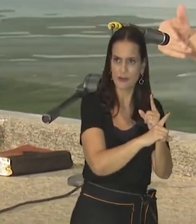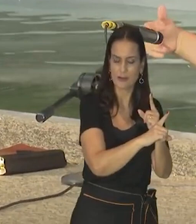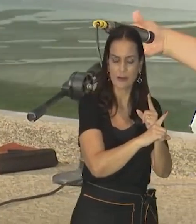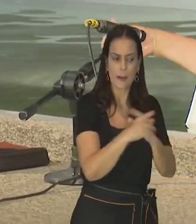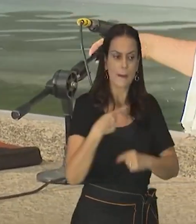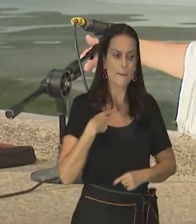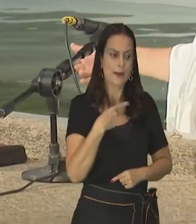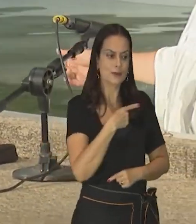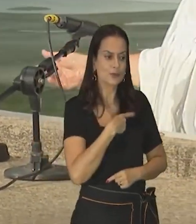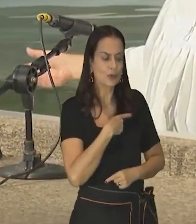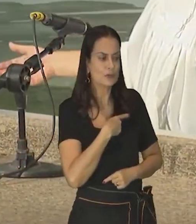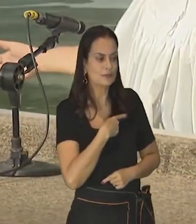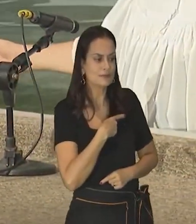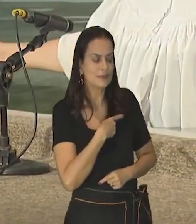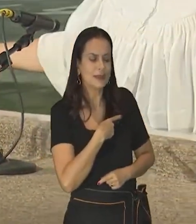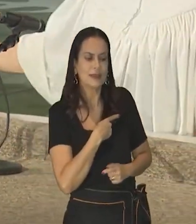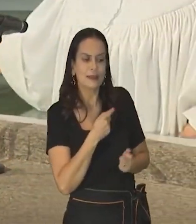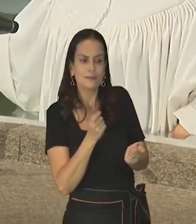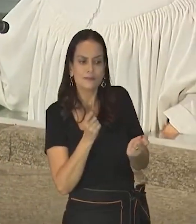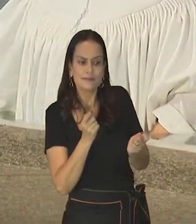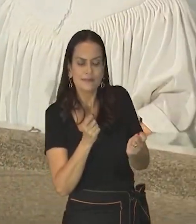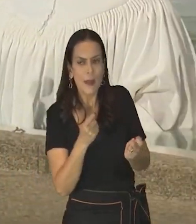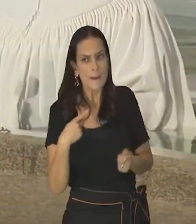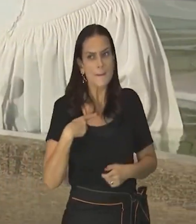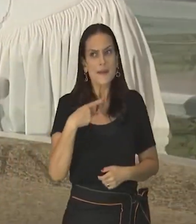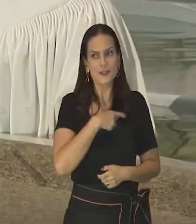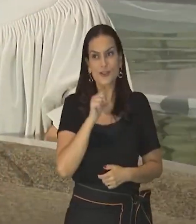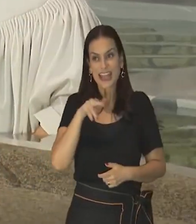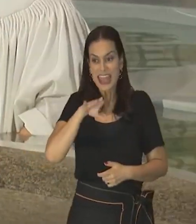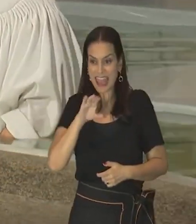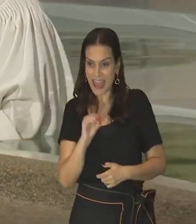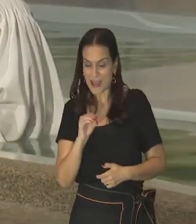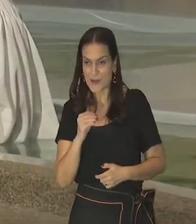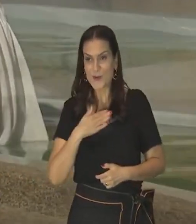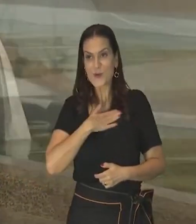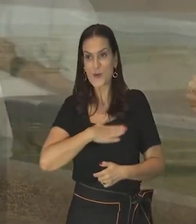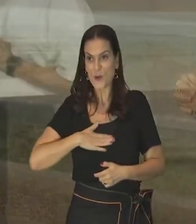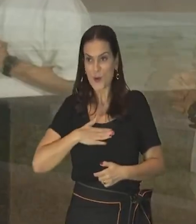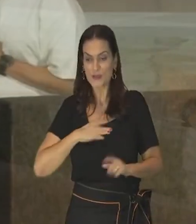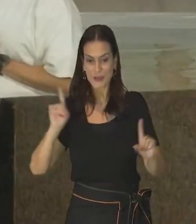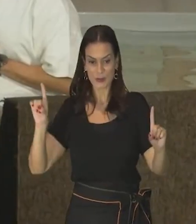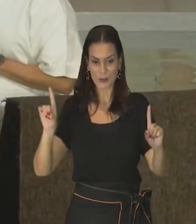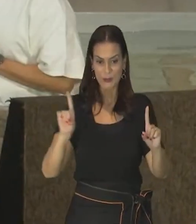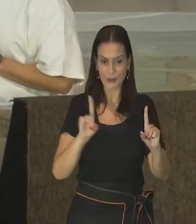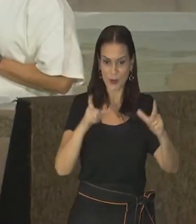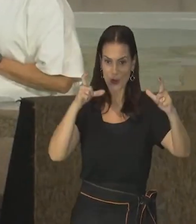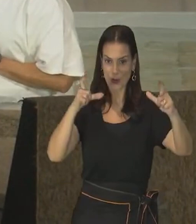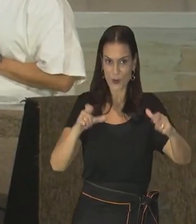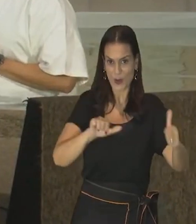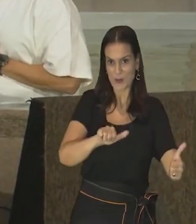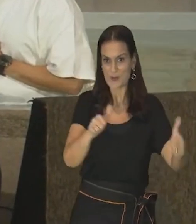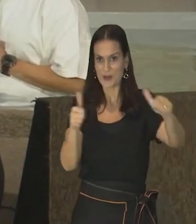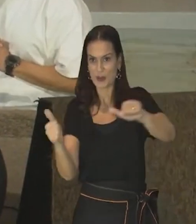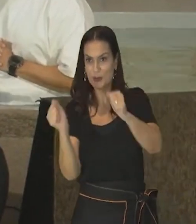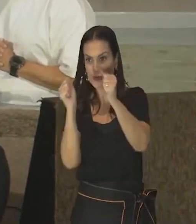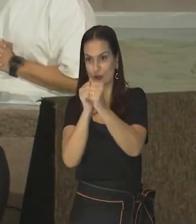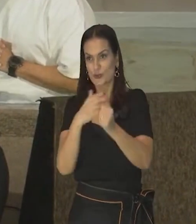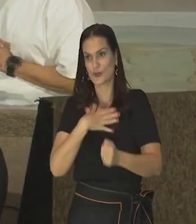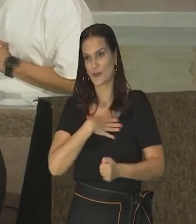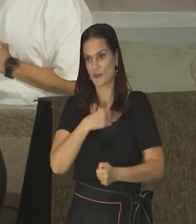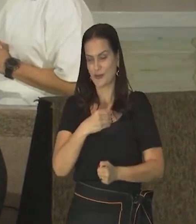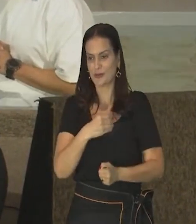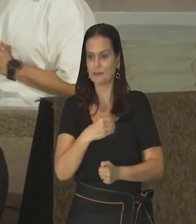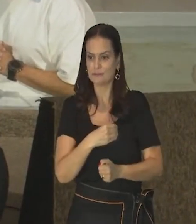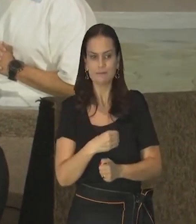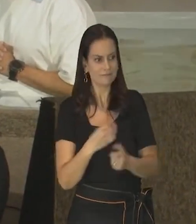Carlos falou comigo: pastor Davi, o pastor Enio gostaria de entrar lá no batistério com a filha. Eu